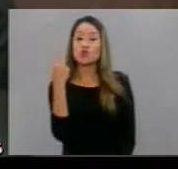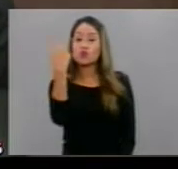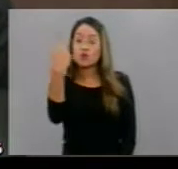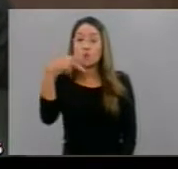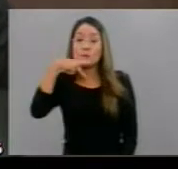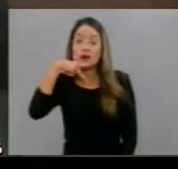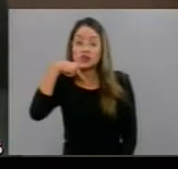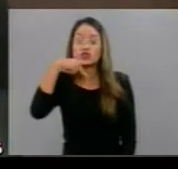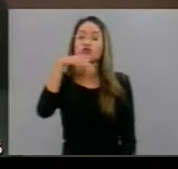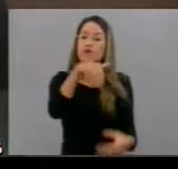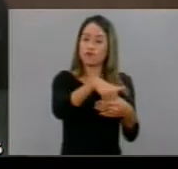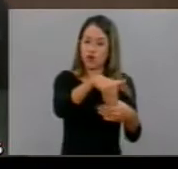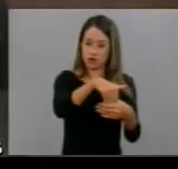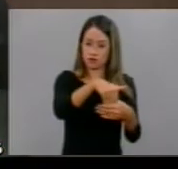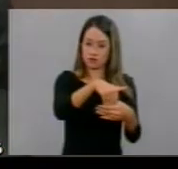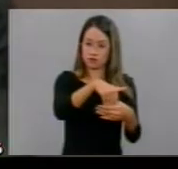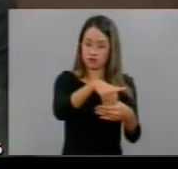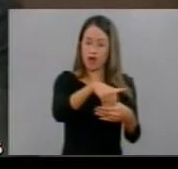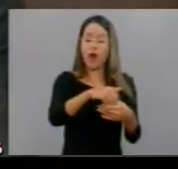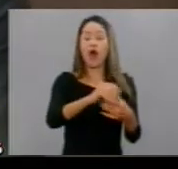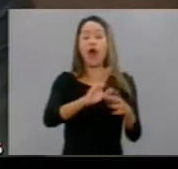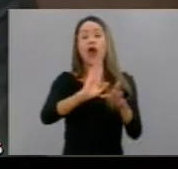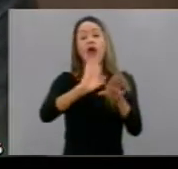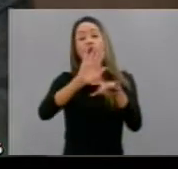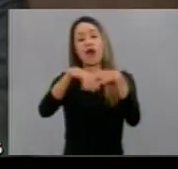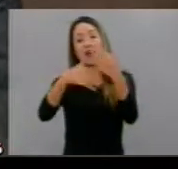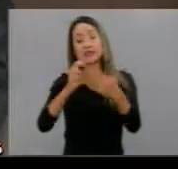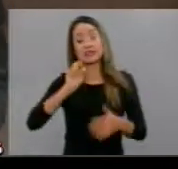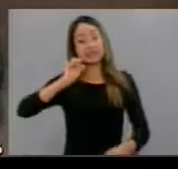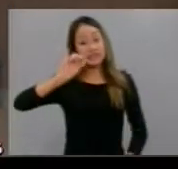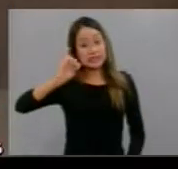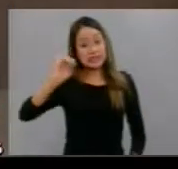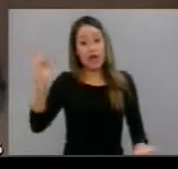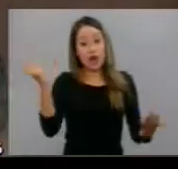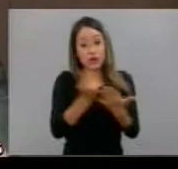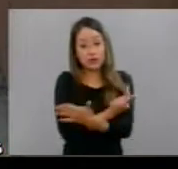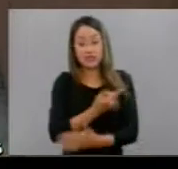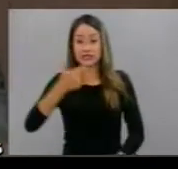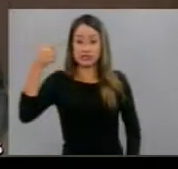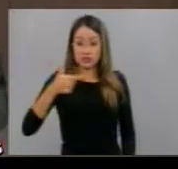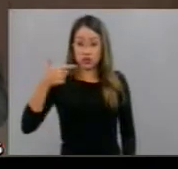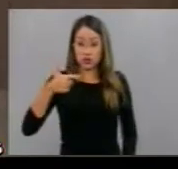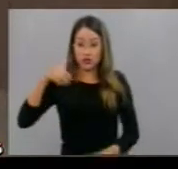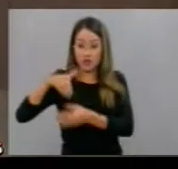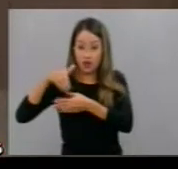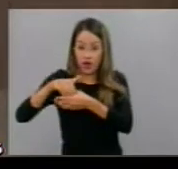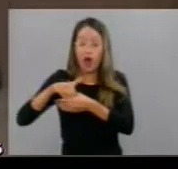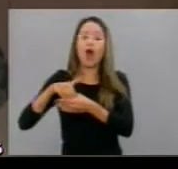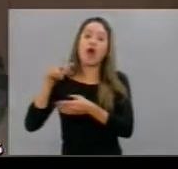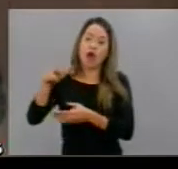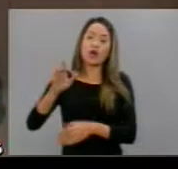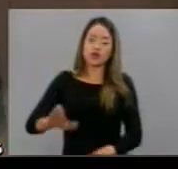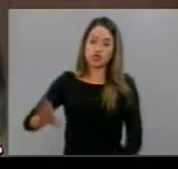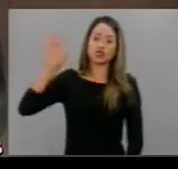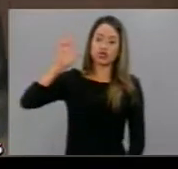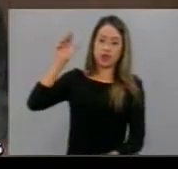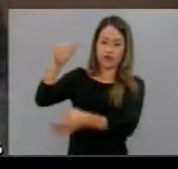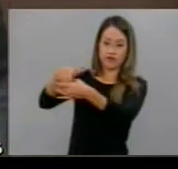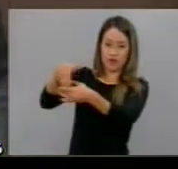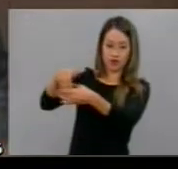sobretudo, proibidas as coligações. Porque o que desvia o sistema proporcional é a existência